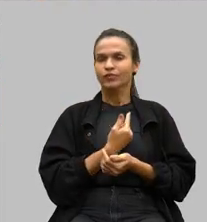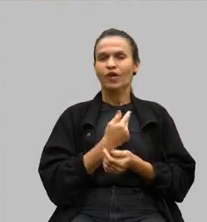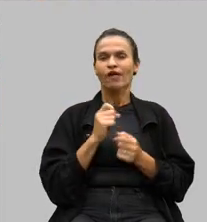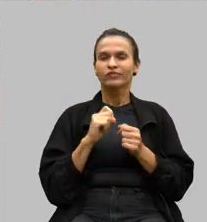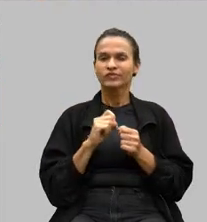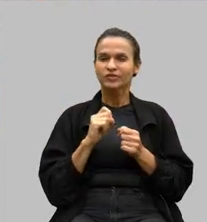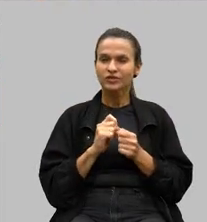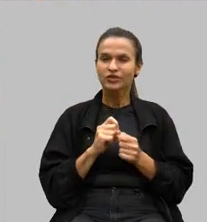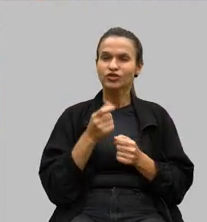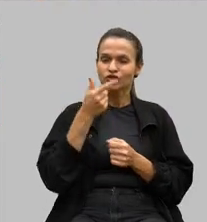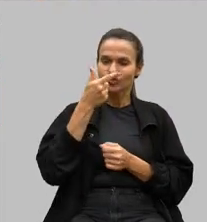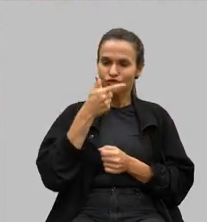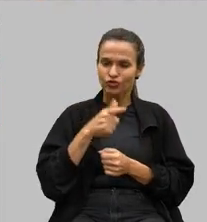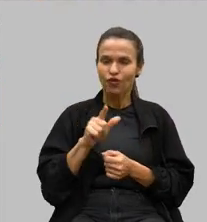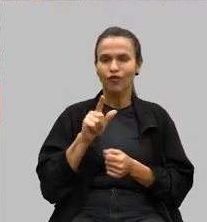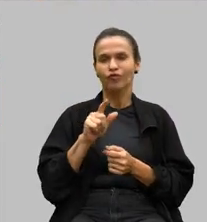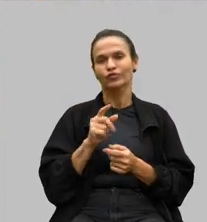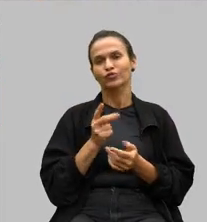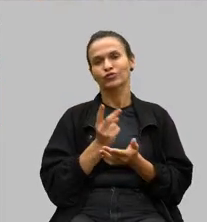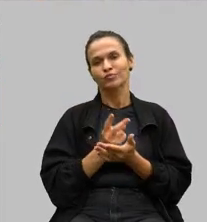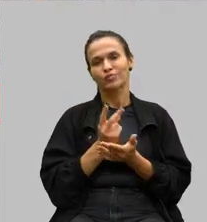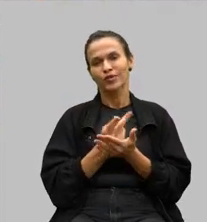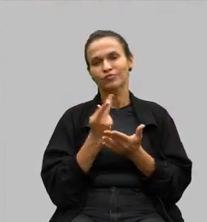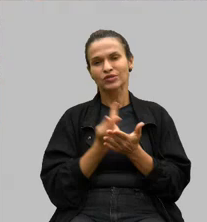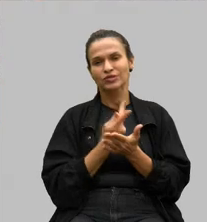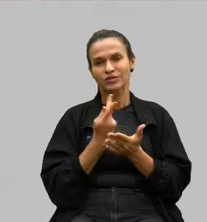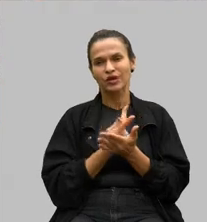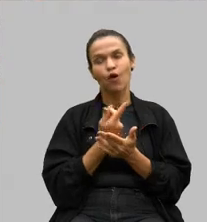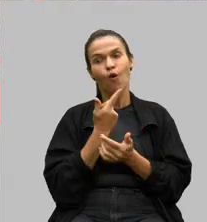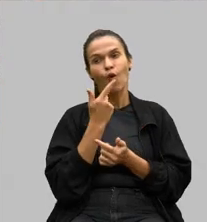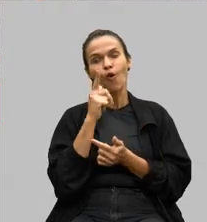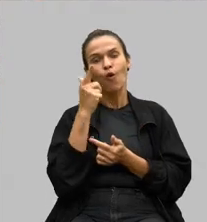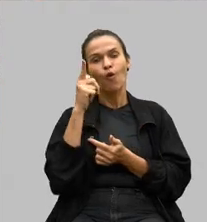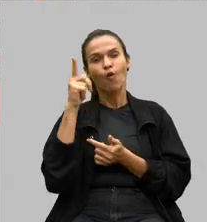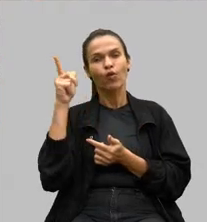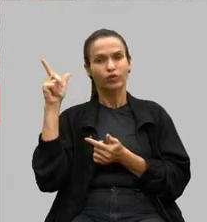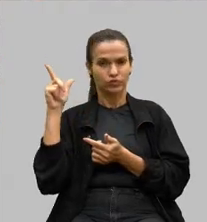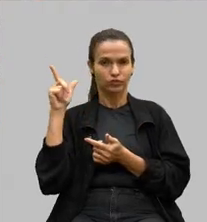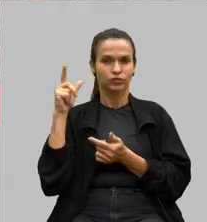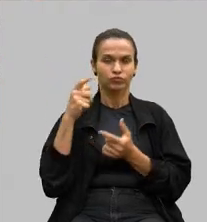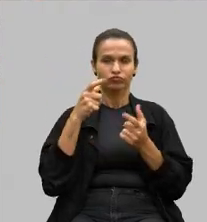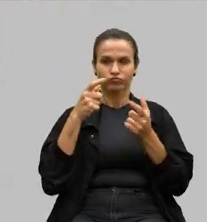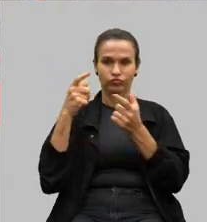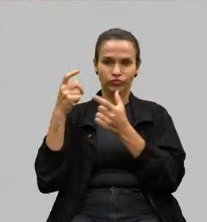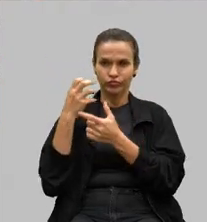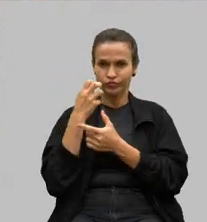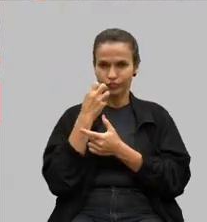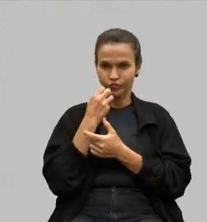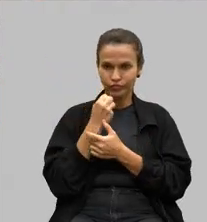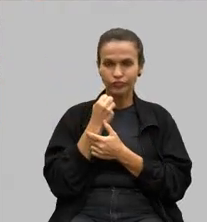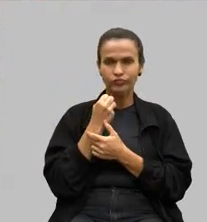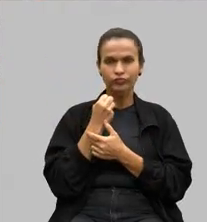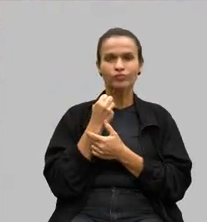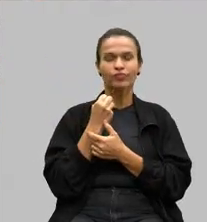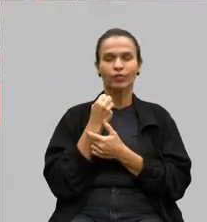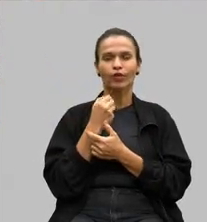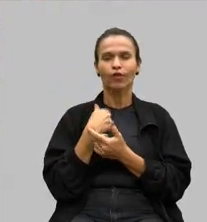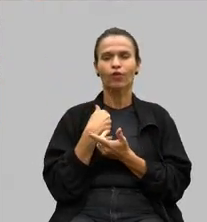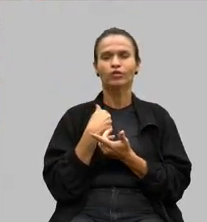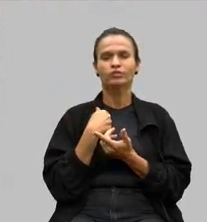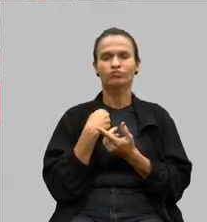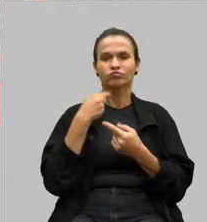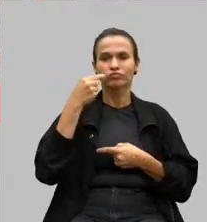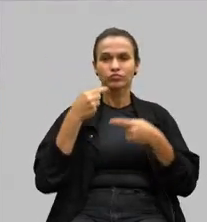mesmos erros com outras outros patrimônios nós debatemos outro dia a importância de